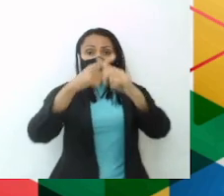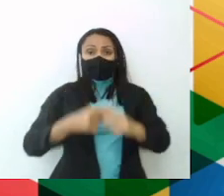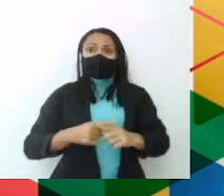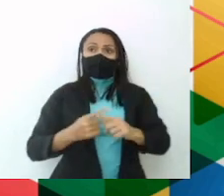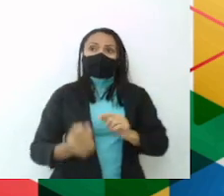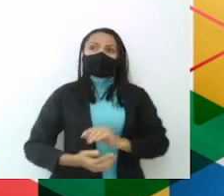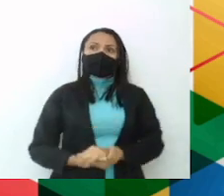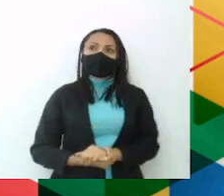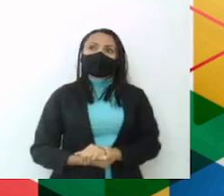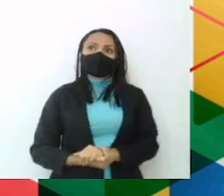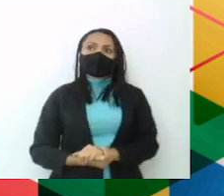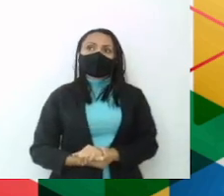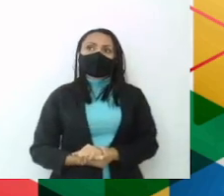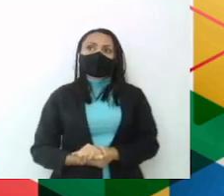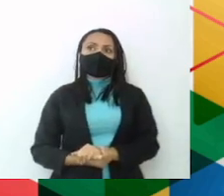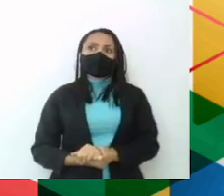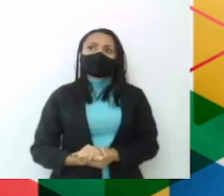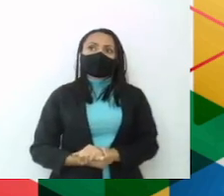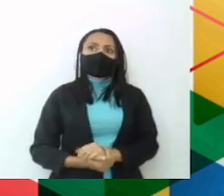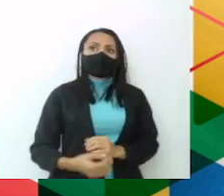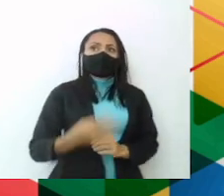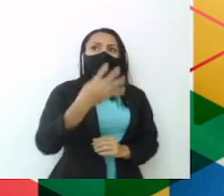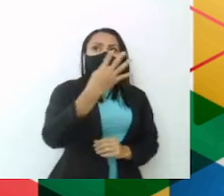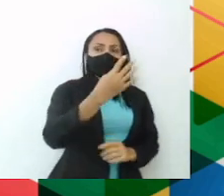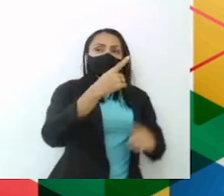vezes 240.